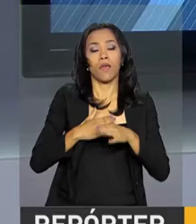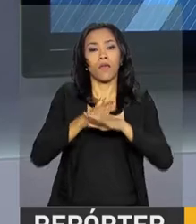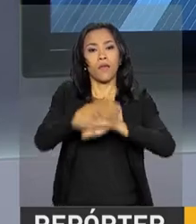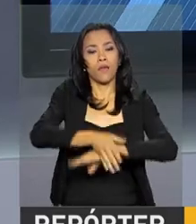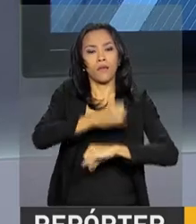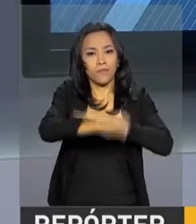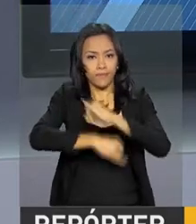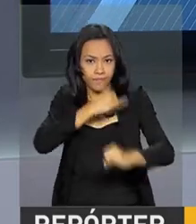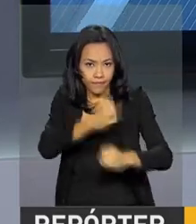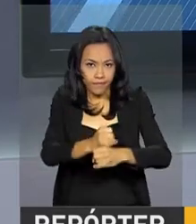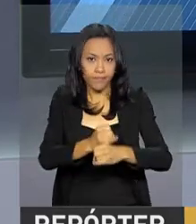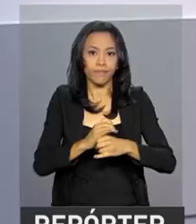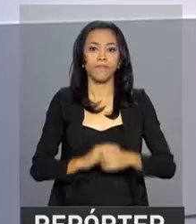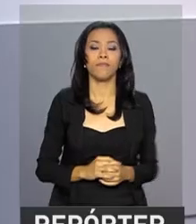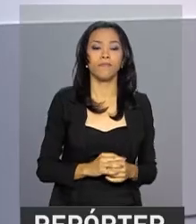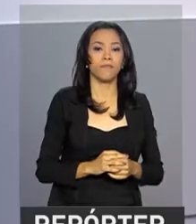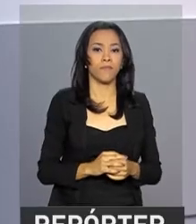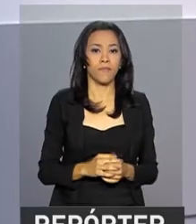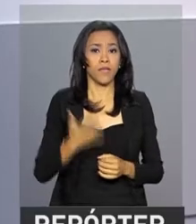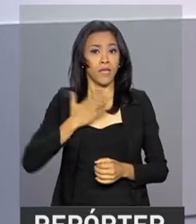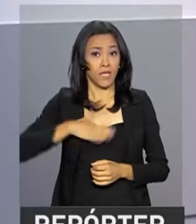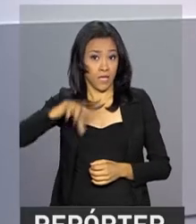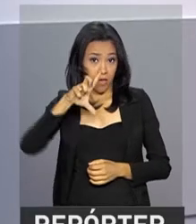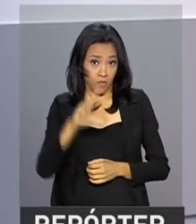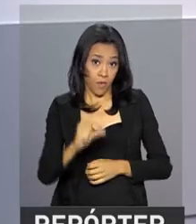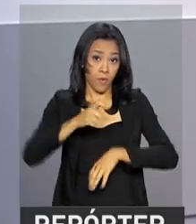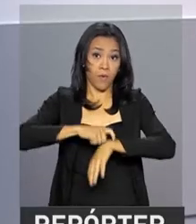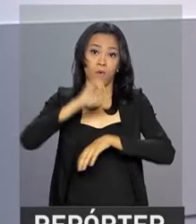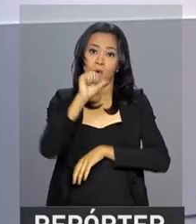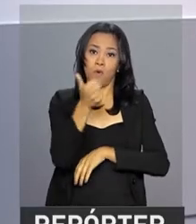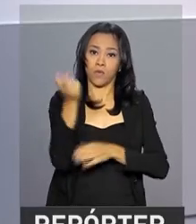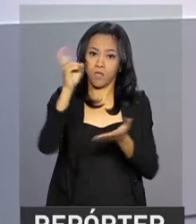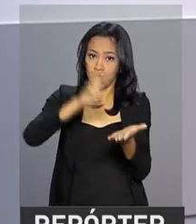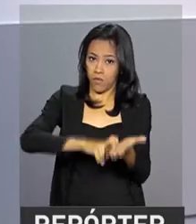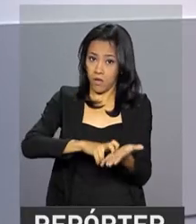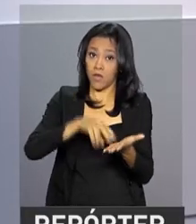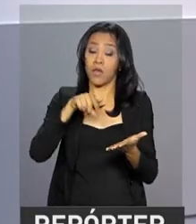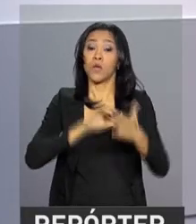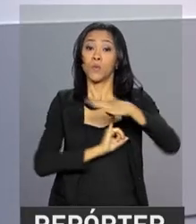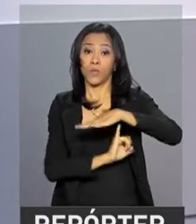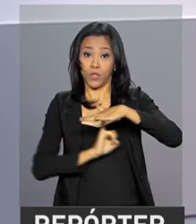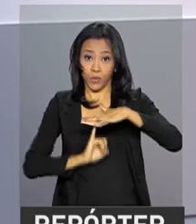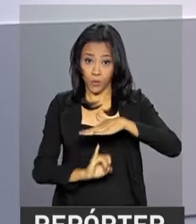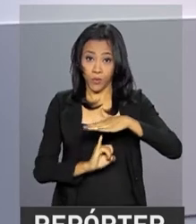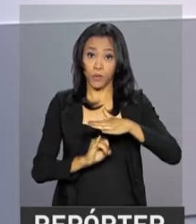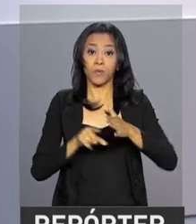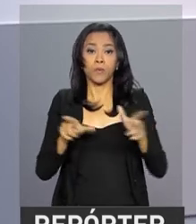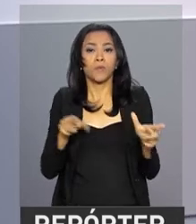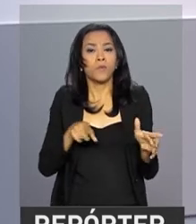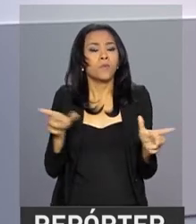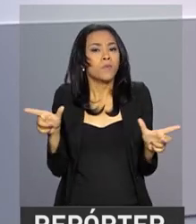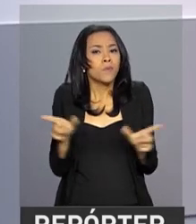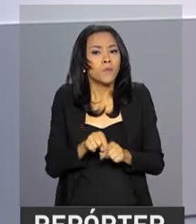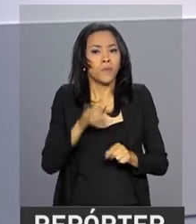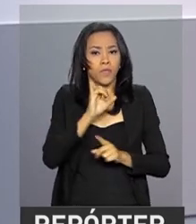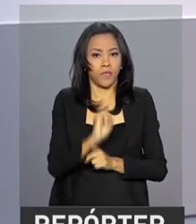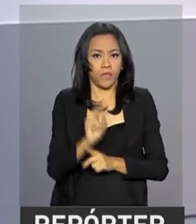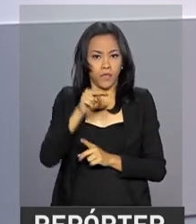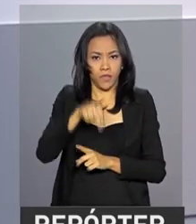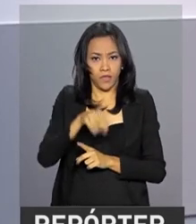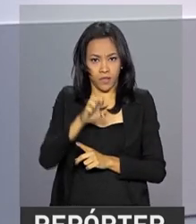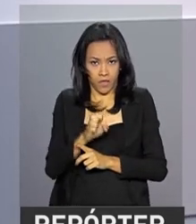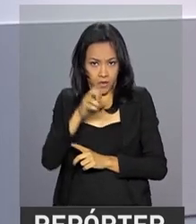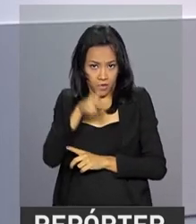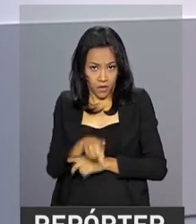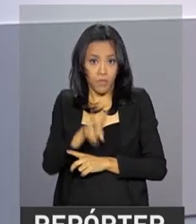participante na internet e daqui a pouco às 11 horas da manhã o instituto nacional de estudos e pesquisas educacionais anísio teixeira